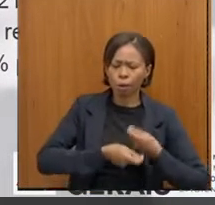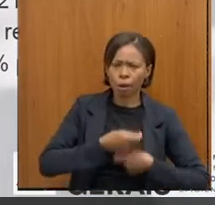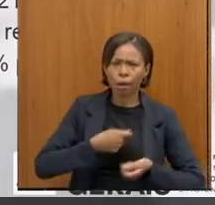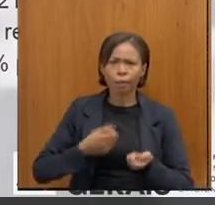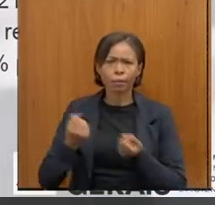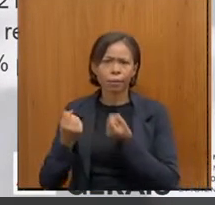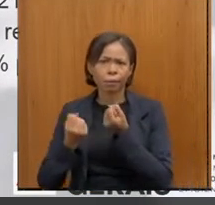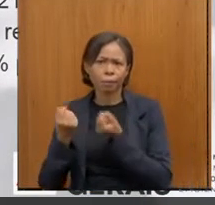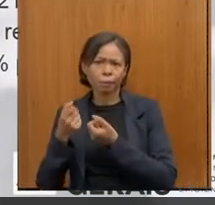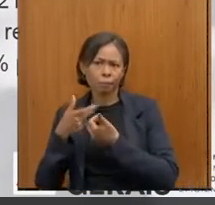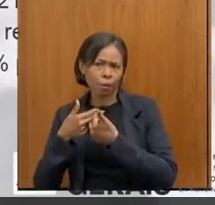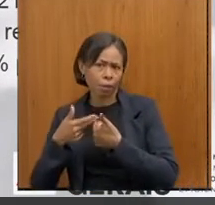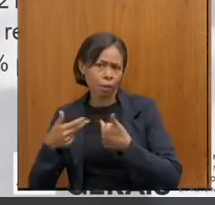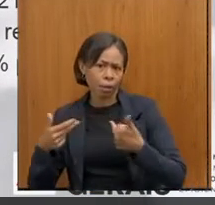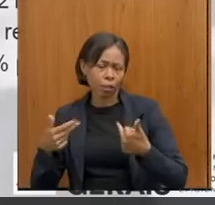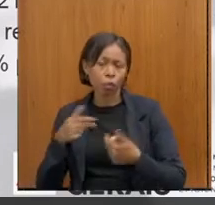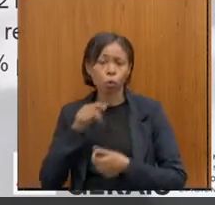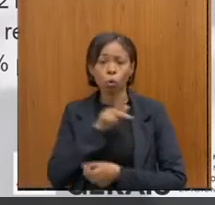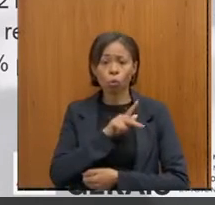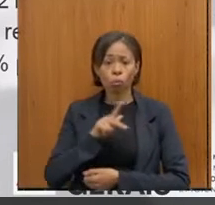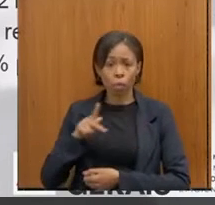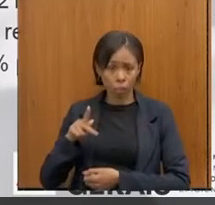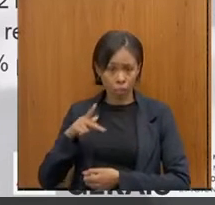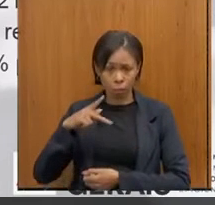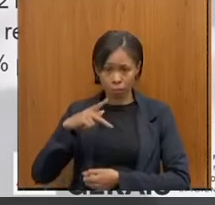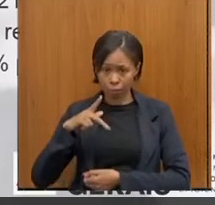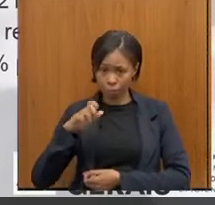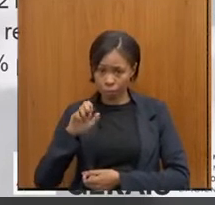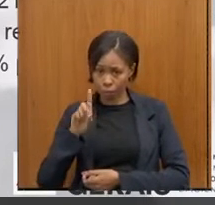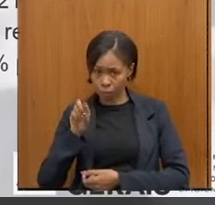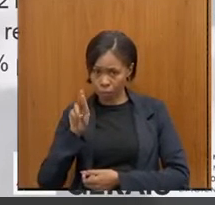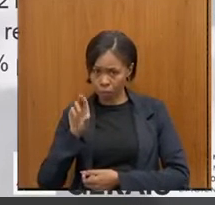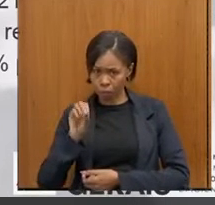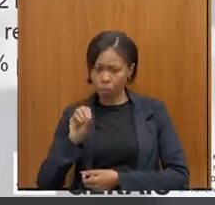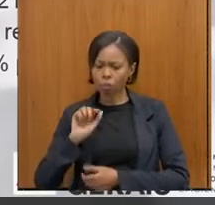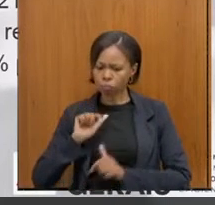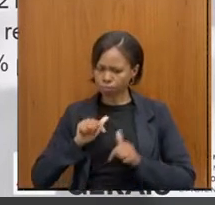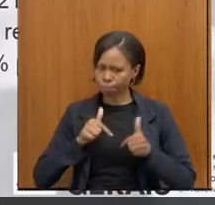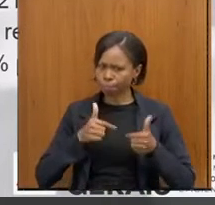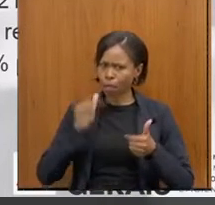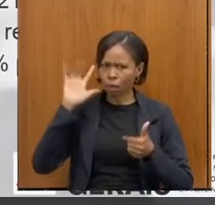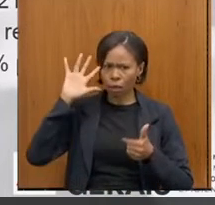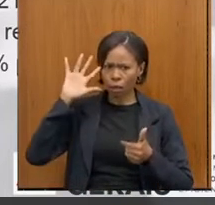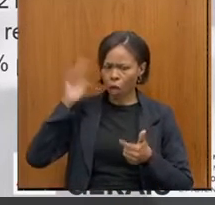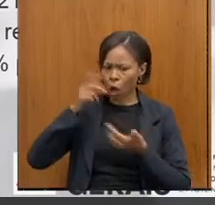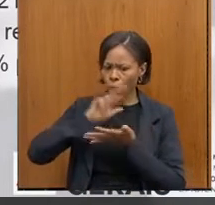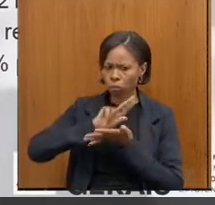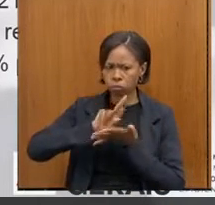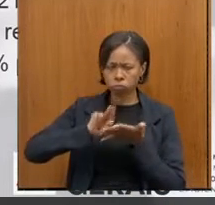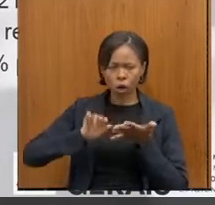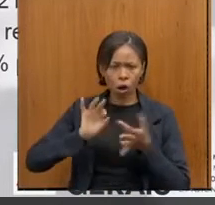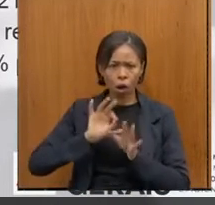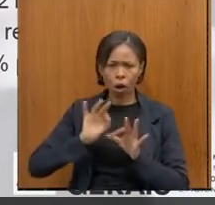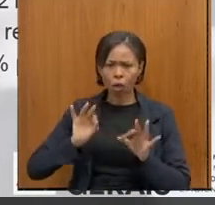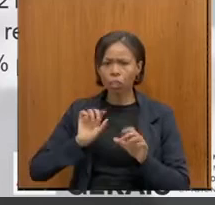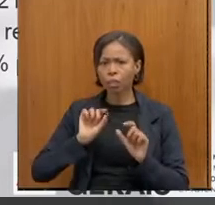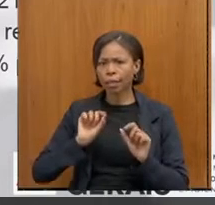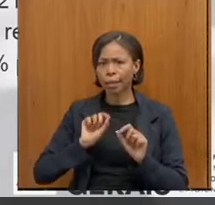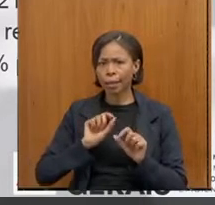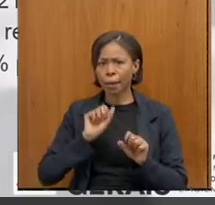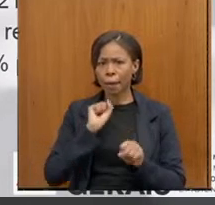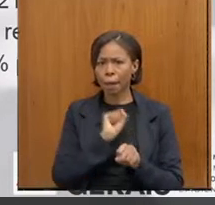água O Pedro é peso iniciativas brilhantes aí no sentido de fazer segurar o preço